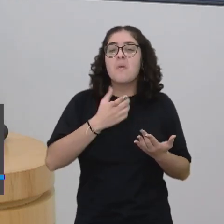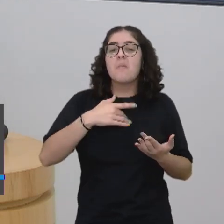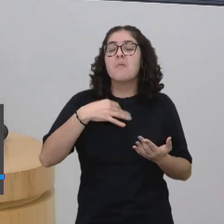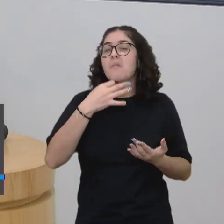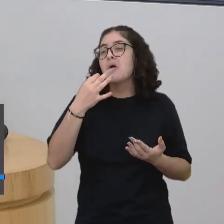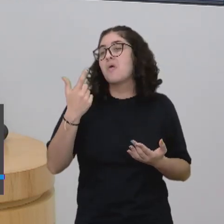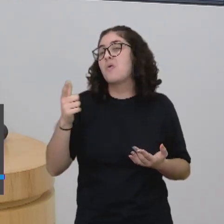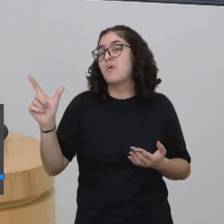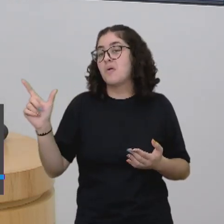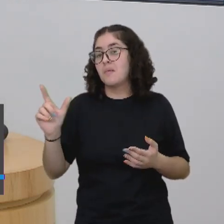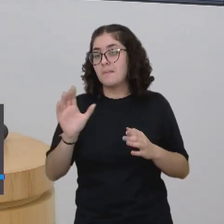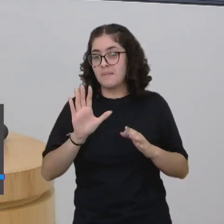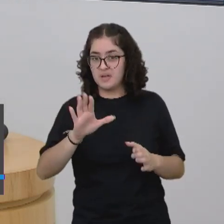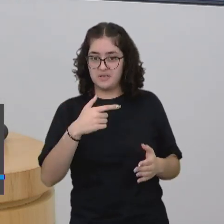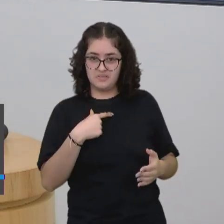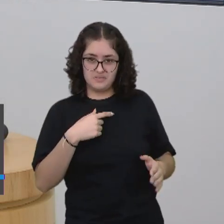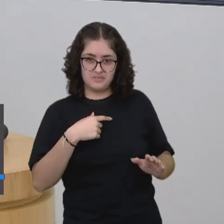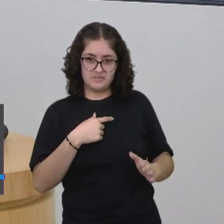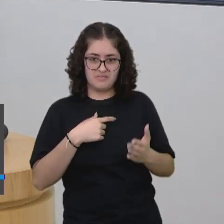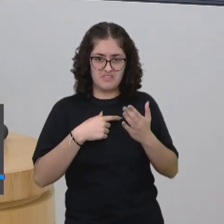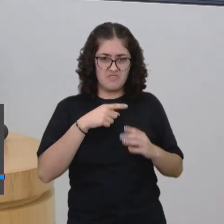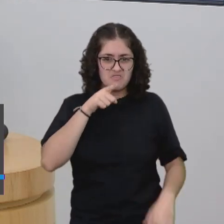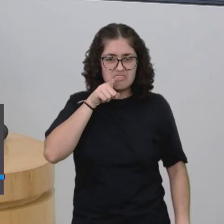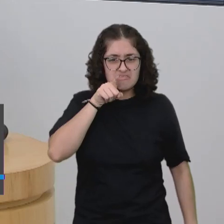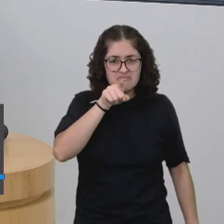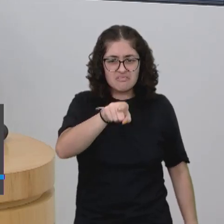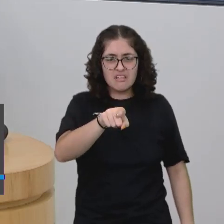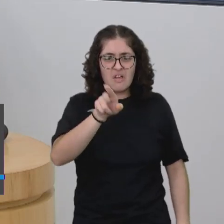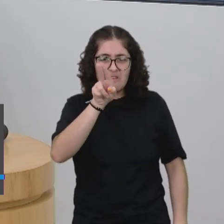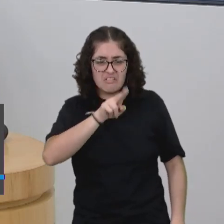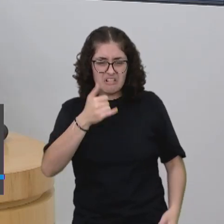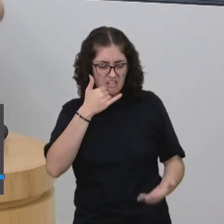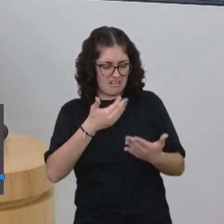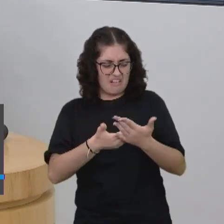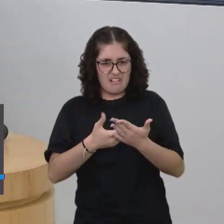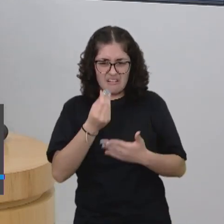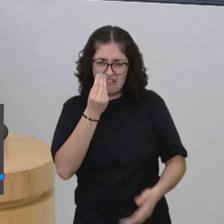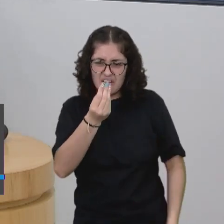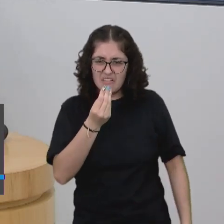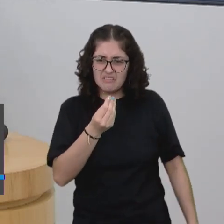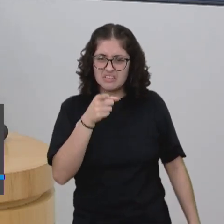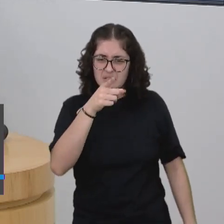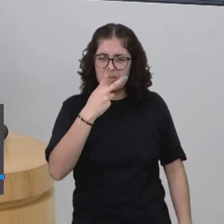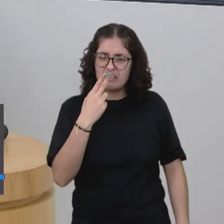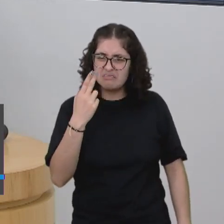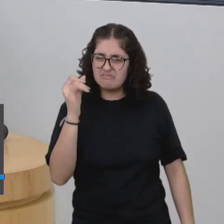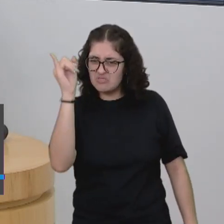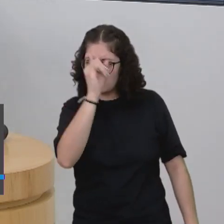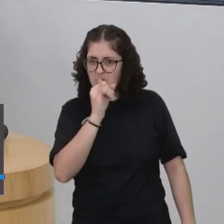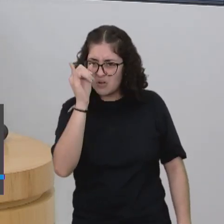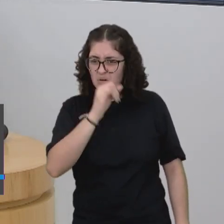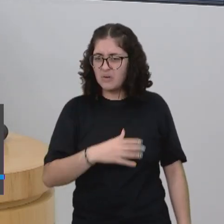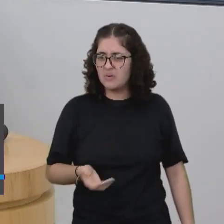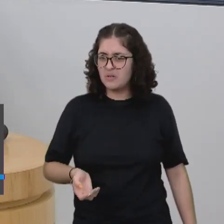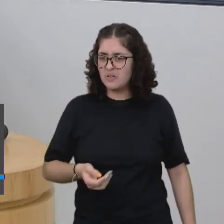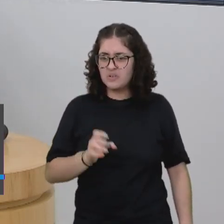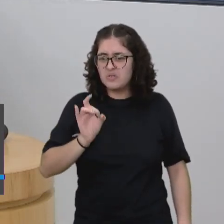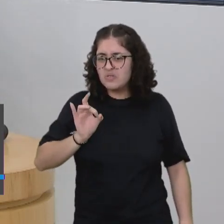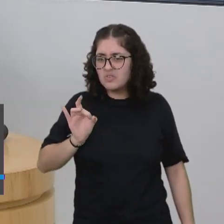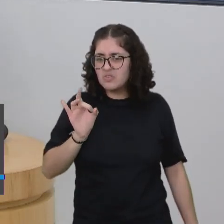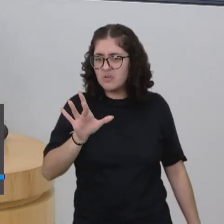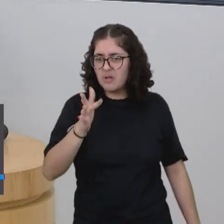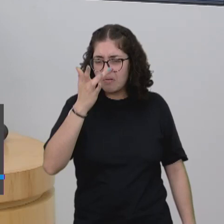opinião. Quando eu olho e falo assim, você é um imbecil por usar esse celular, você é um idiota por usar esse celular, só